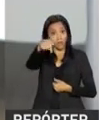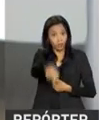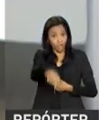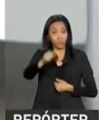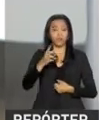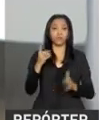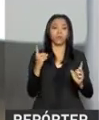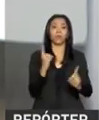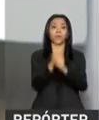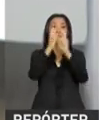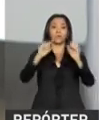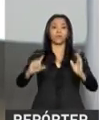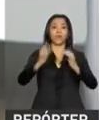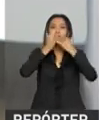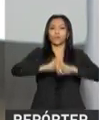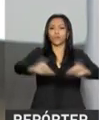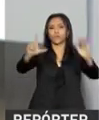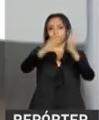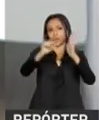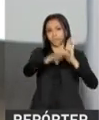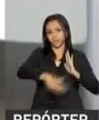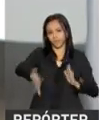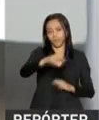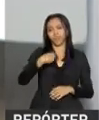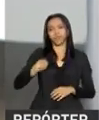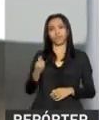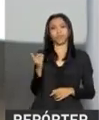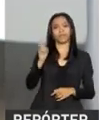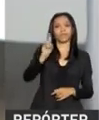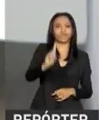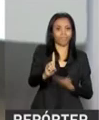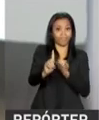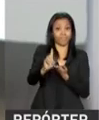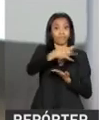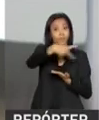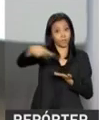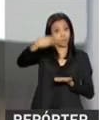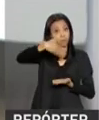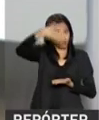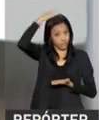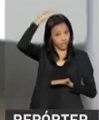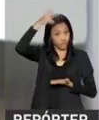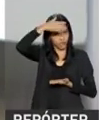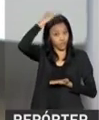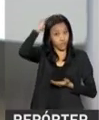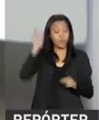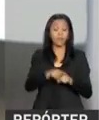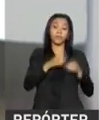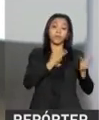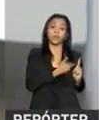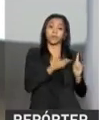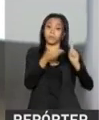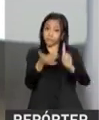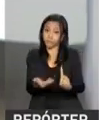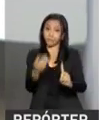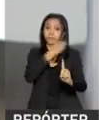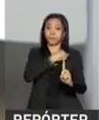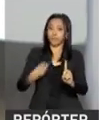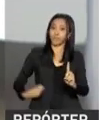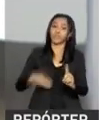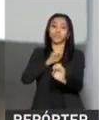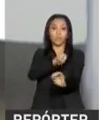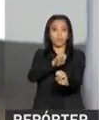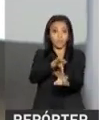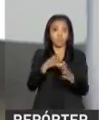no Palácio do Planalto e contará com a presença do presidente Michel Temer e do ministro da Educação Mendonça